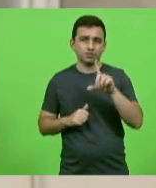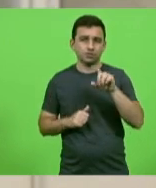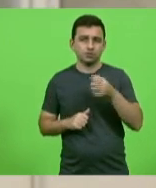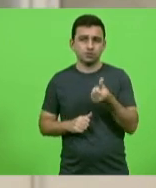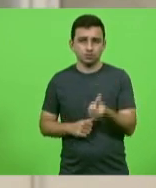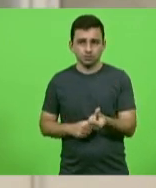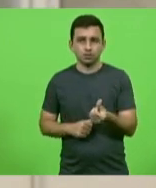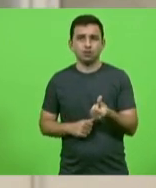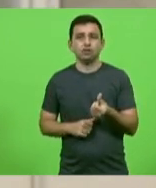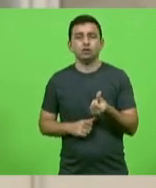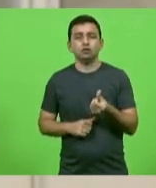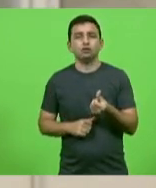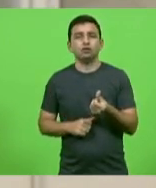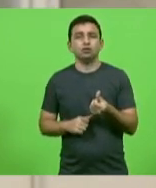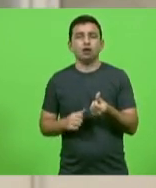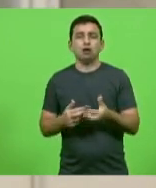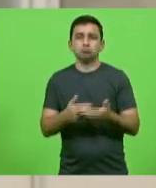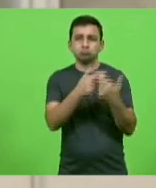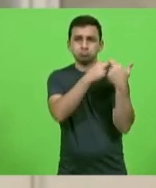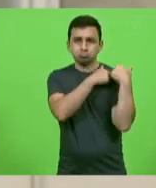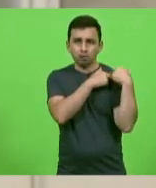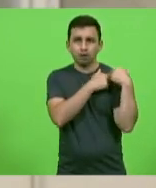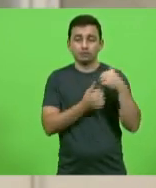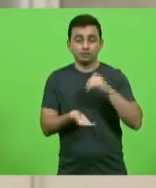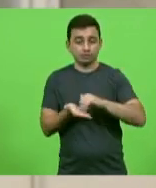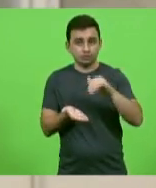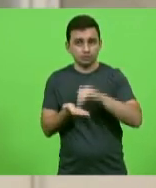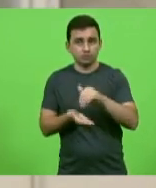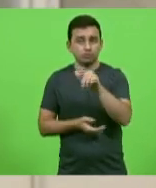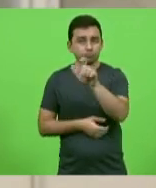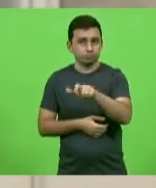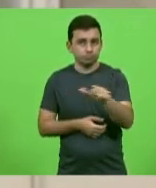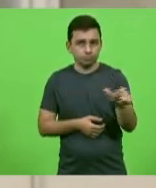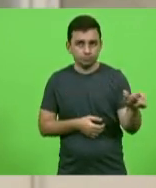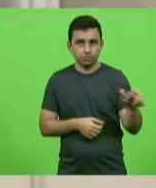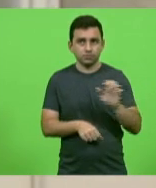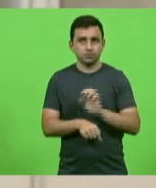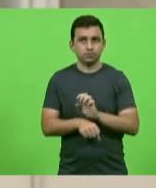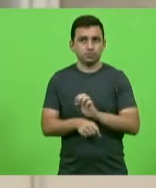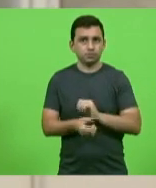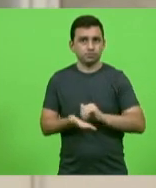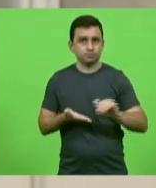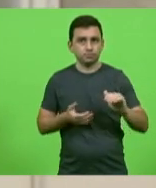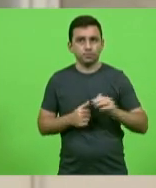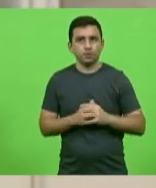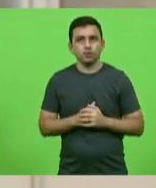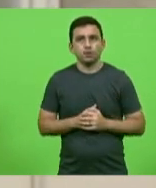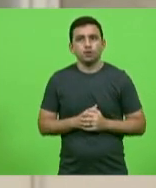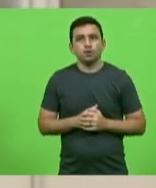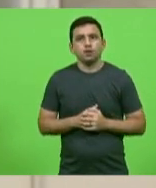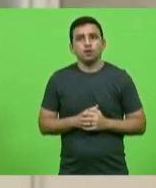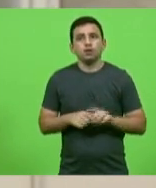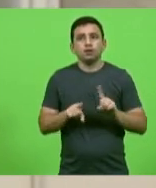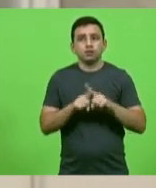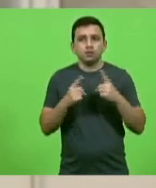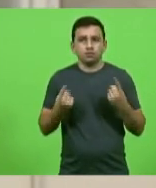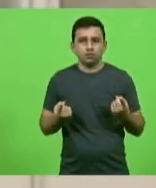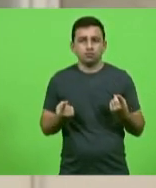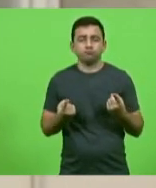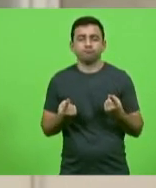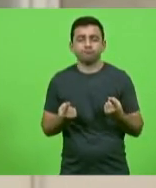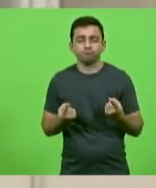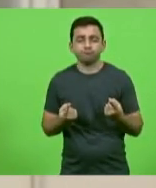106 acerca dos cargos de secretário de estado em caráter infralegal